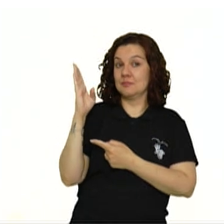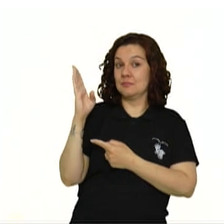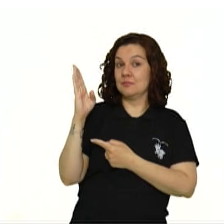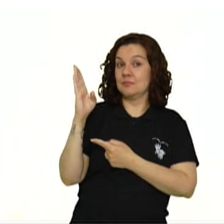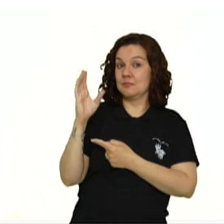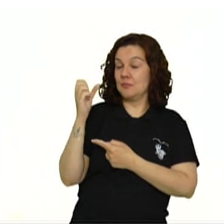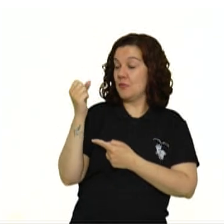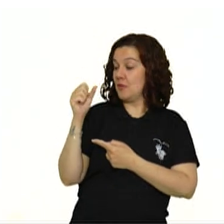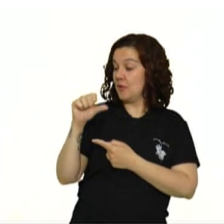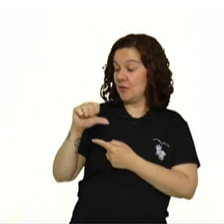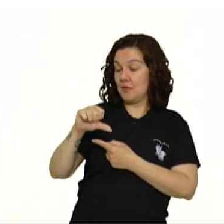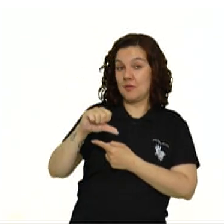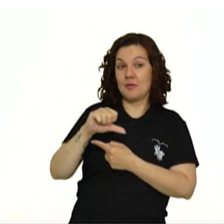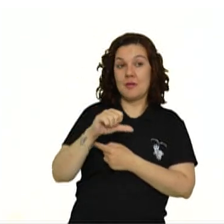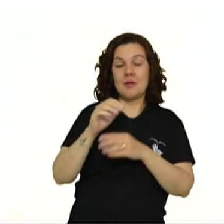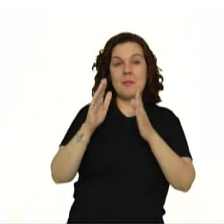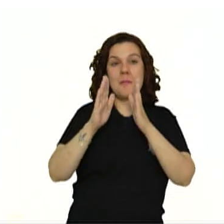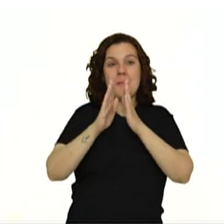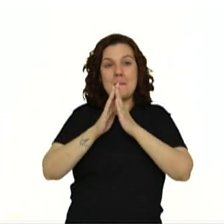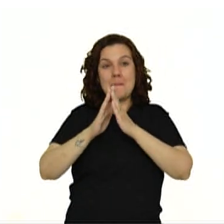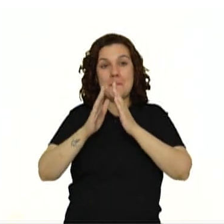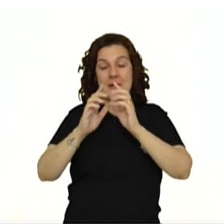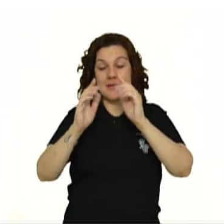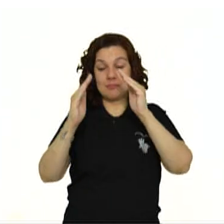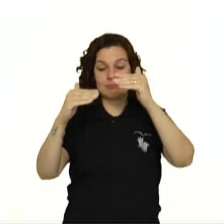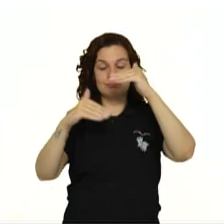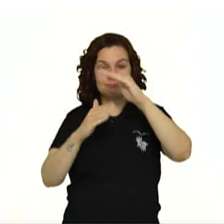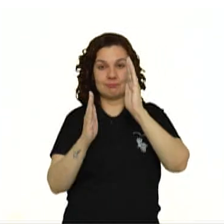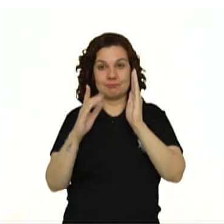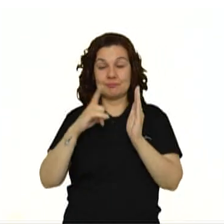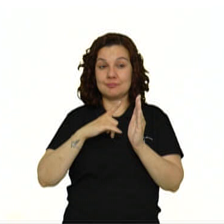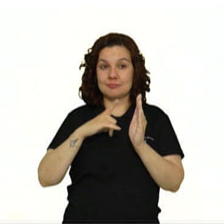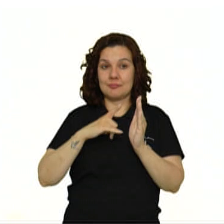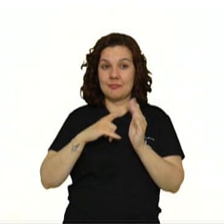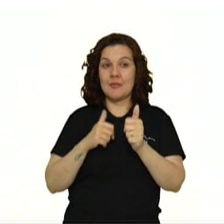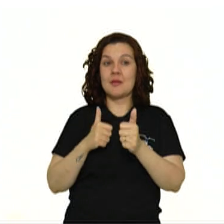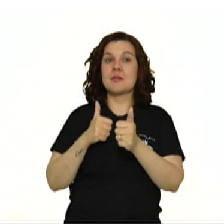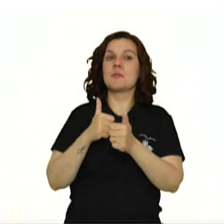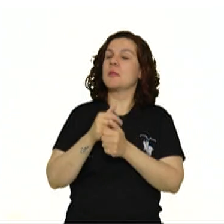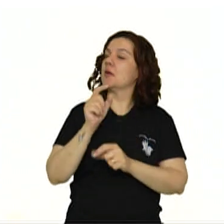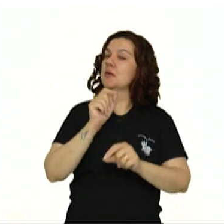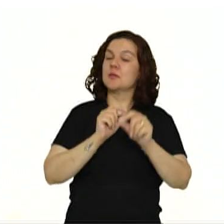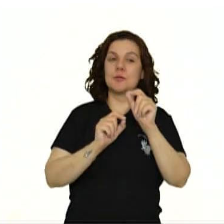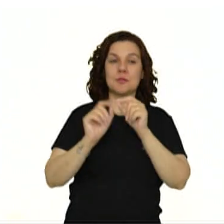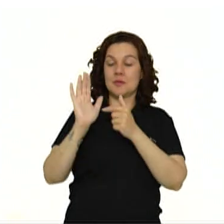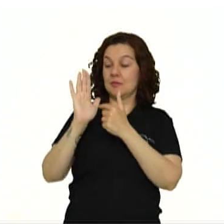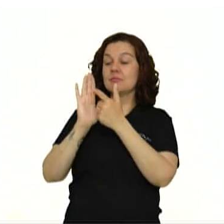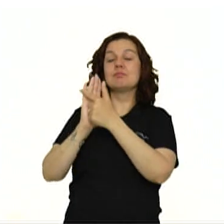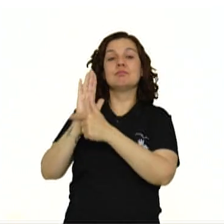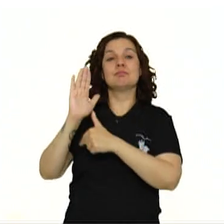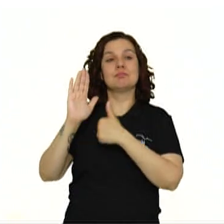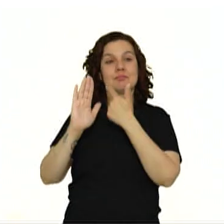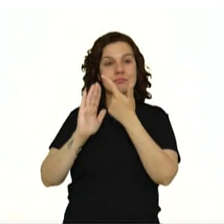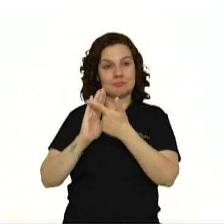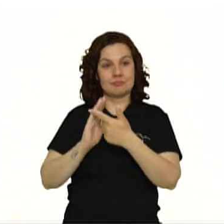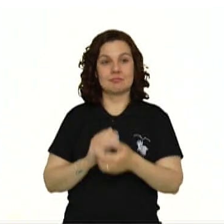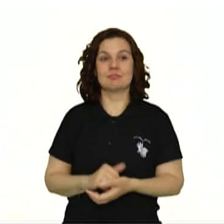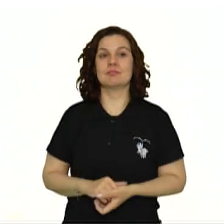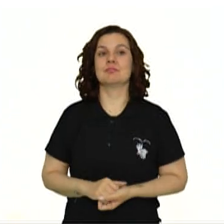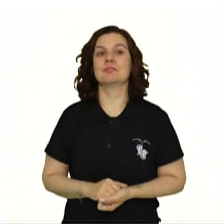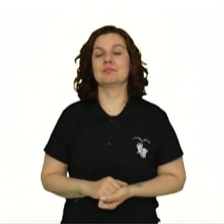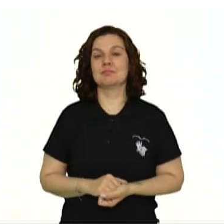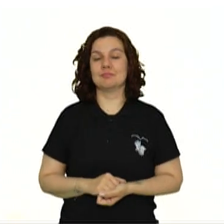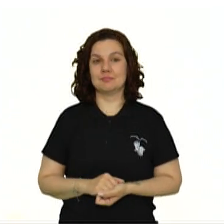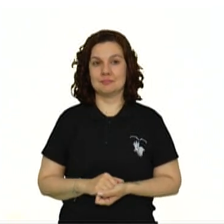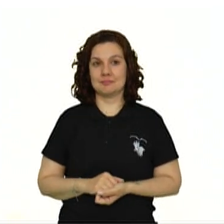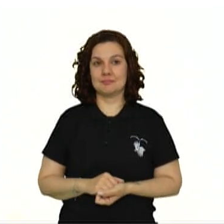7, 8. Quanto mais lados esse polígono regular tiver, mais próximo da circunferência ele